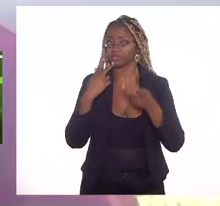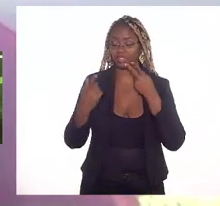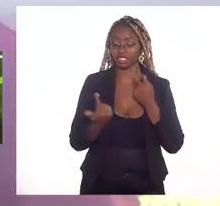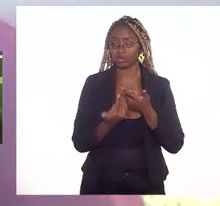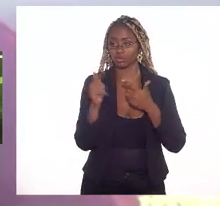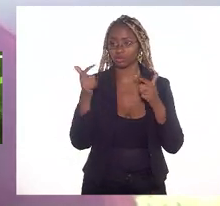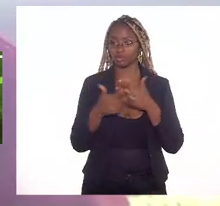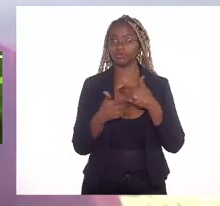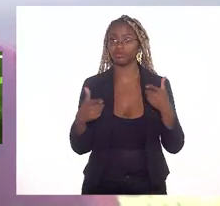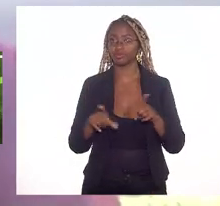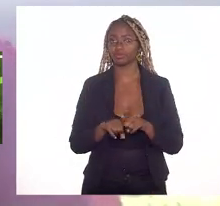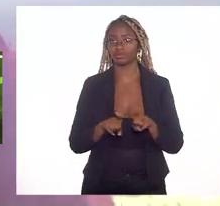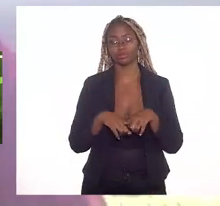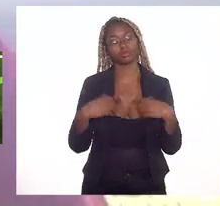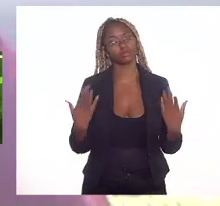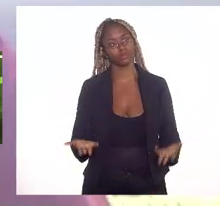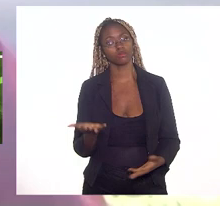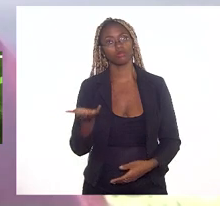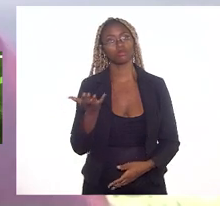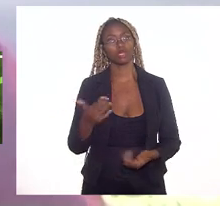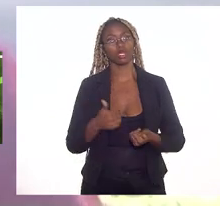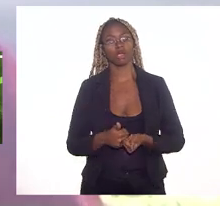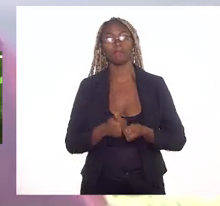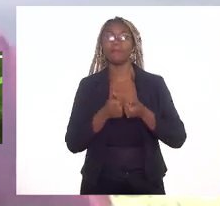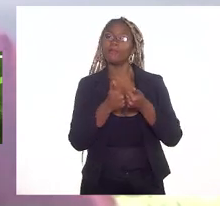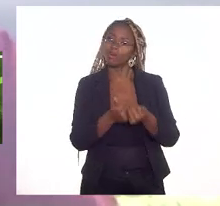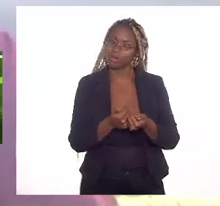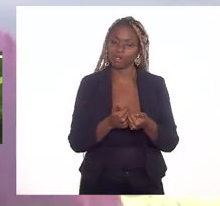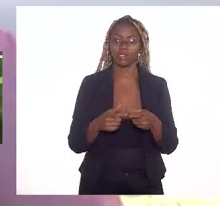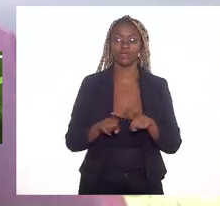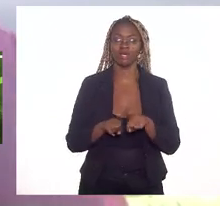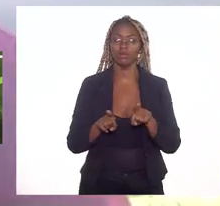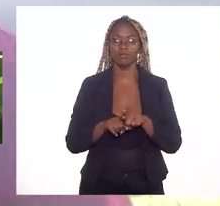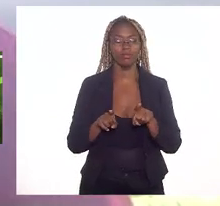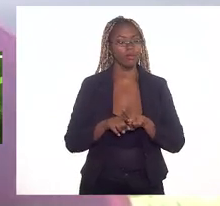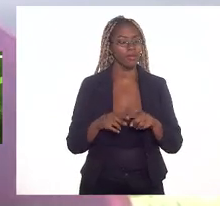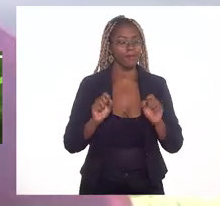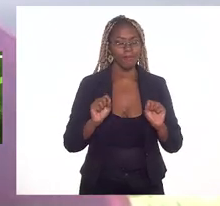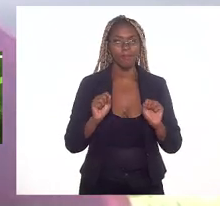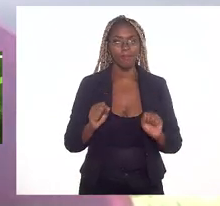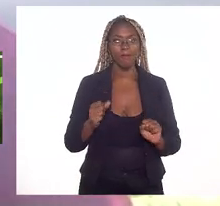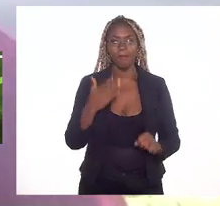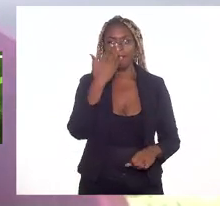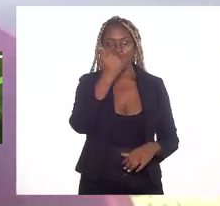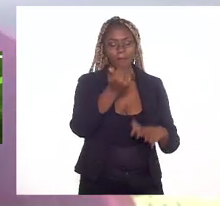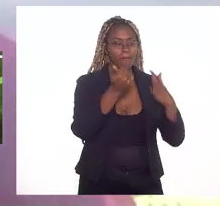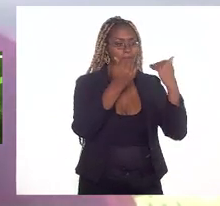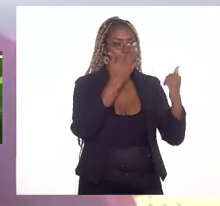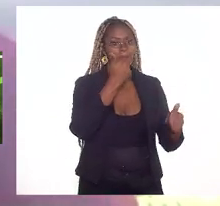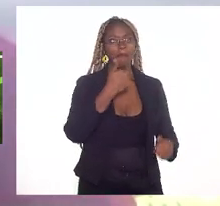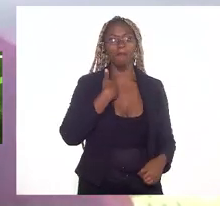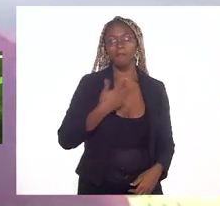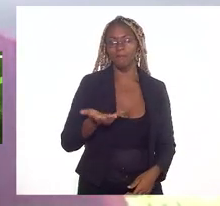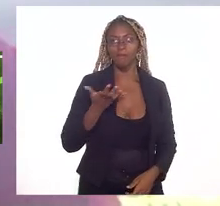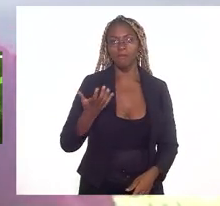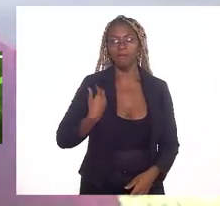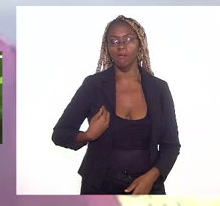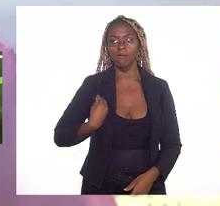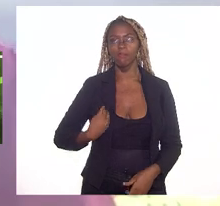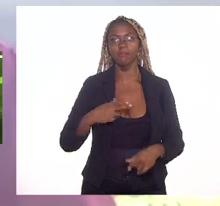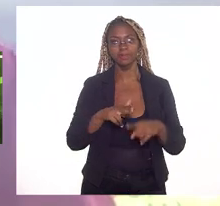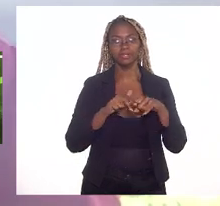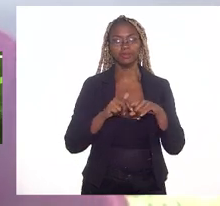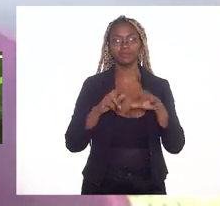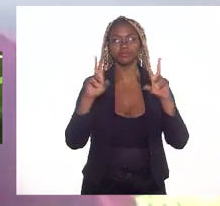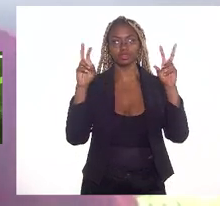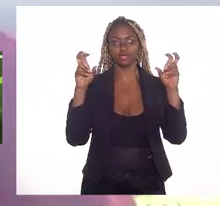coisas. Então, eu quero pedir apoio, me colocar à disposição, quero participar dessa frente, porque é uma pauta da